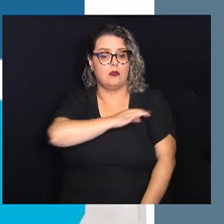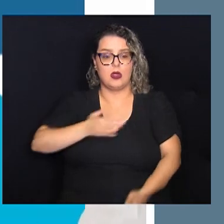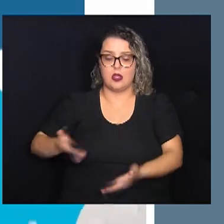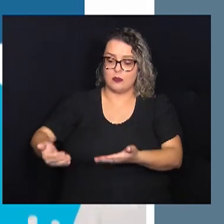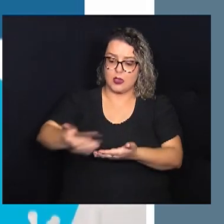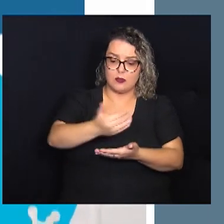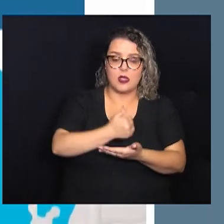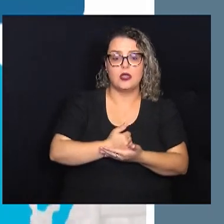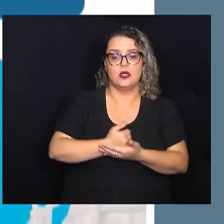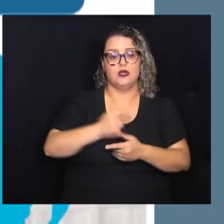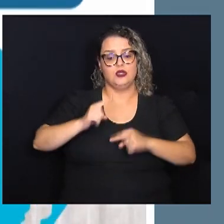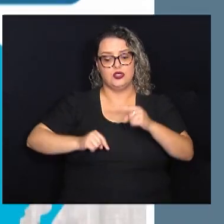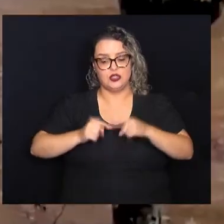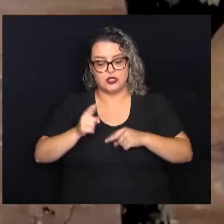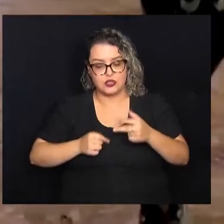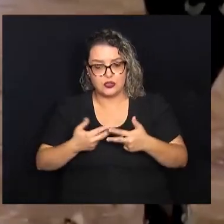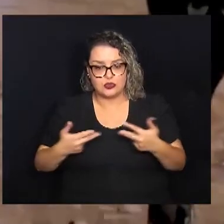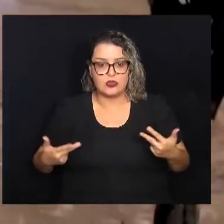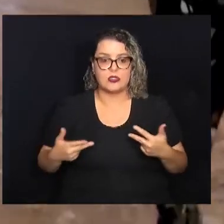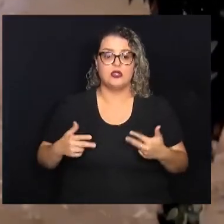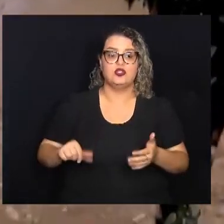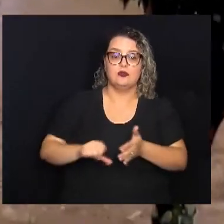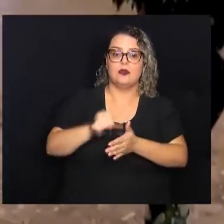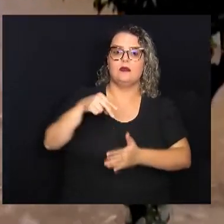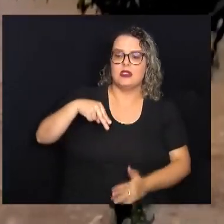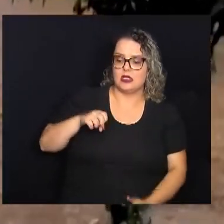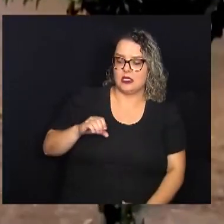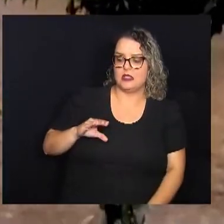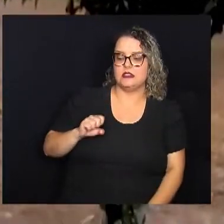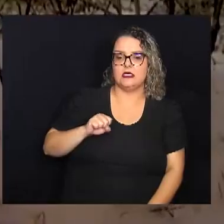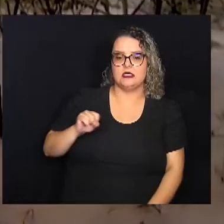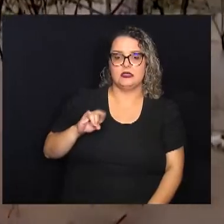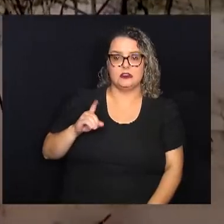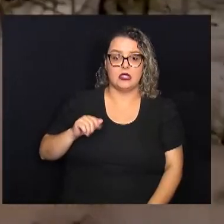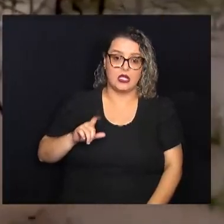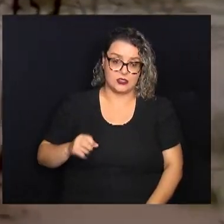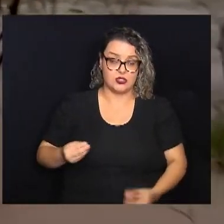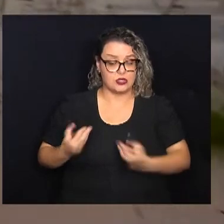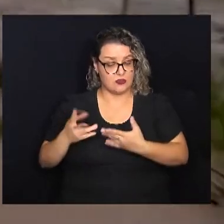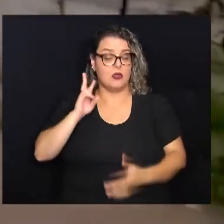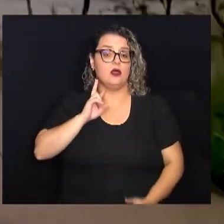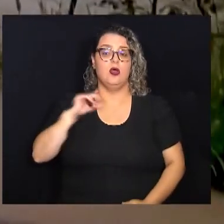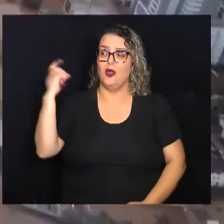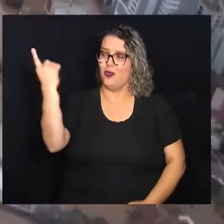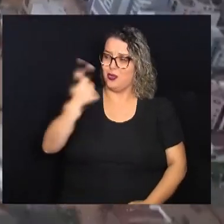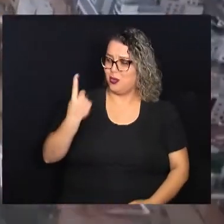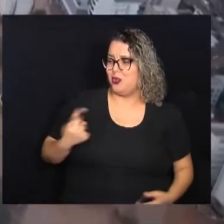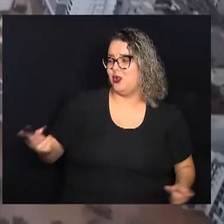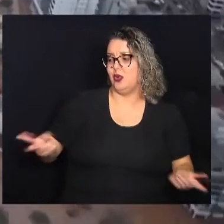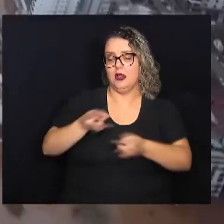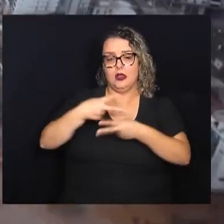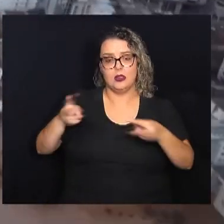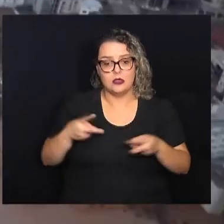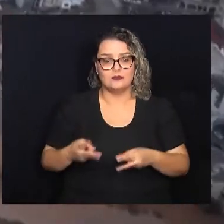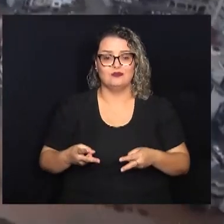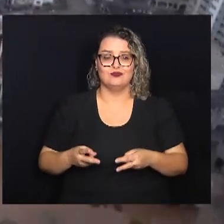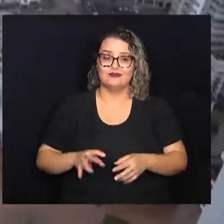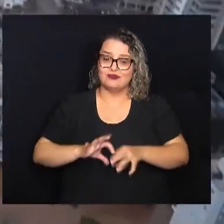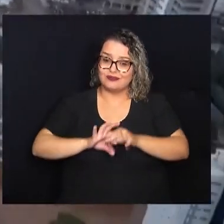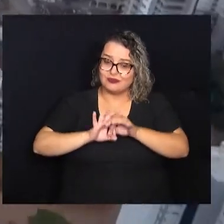de gêneros de primeira necessidade que serão encaminhados às vítimas do ciclone extratropical que deixou mais de